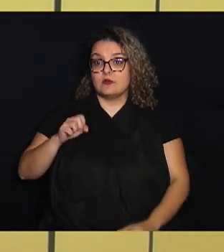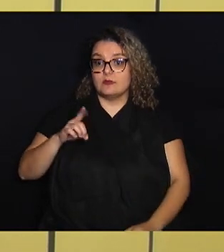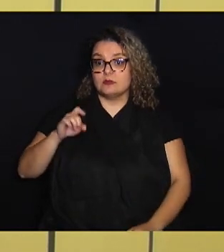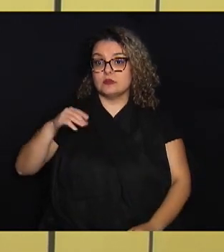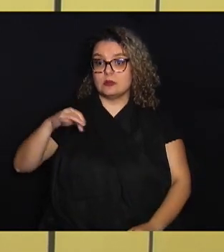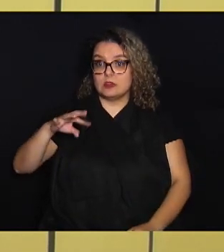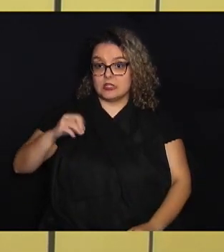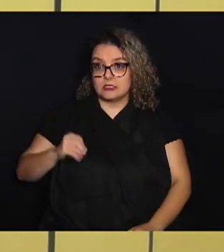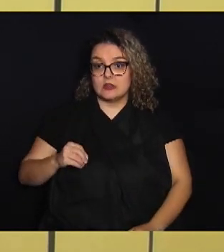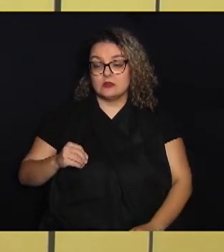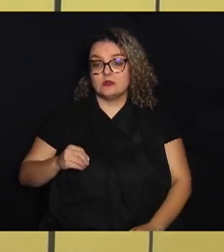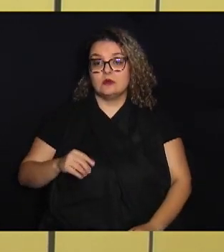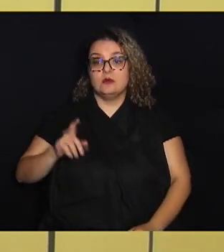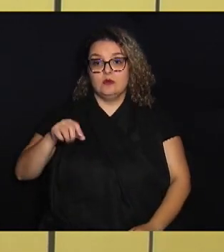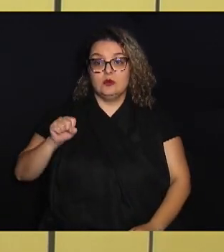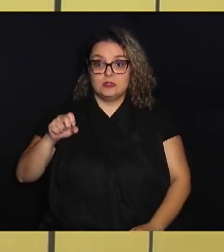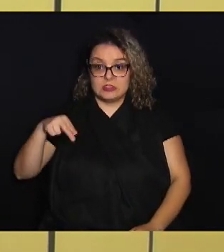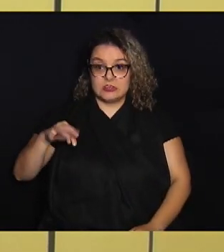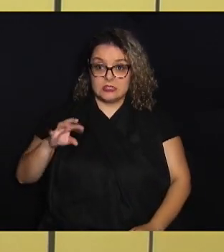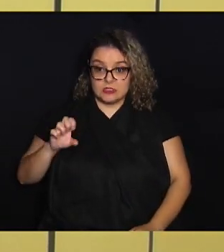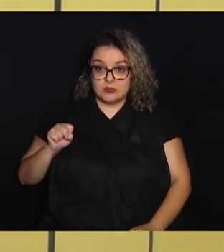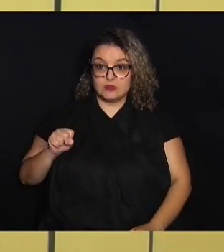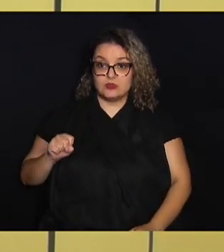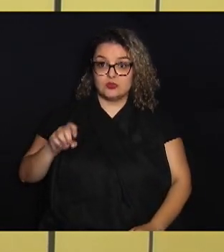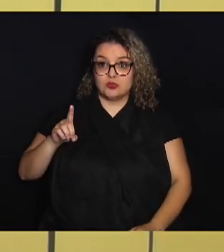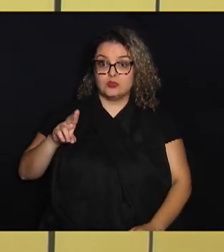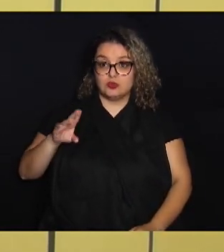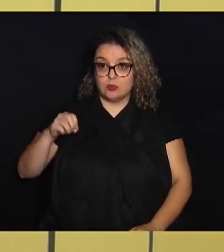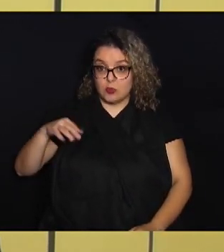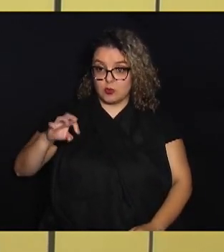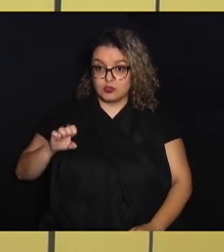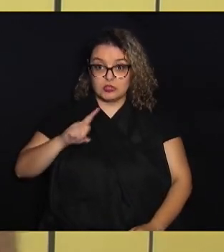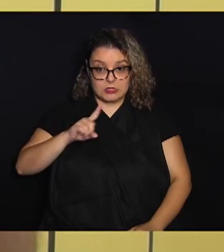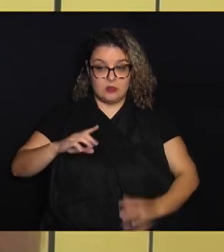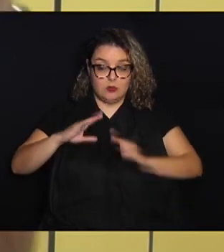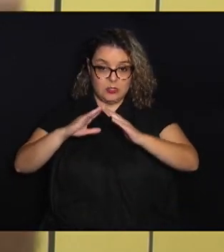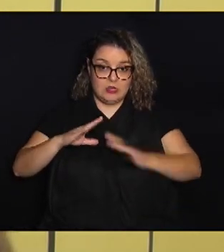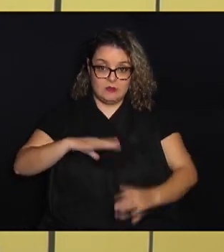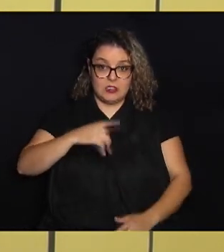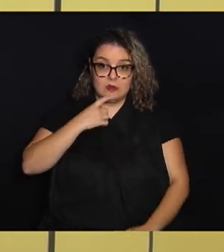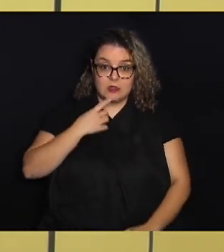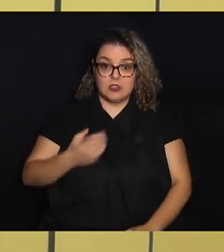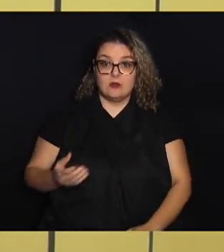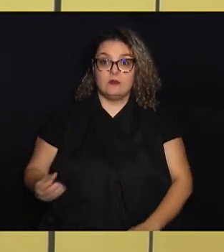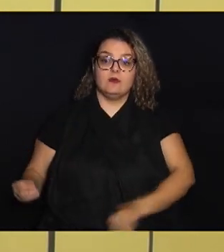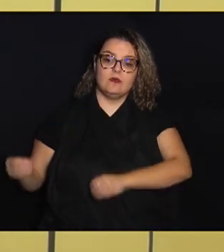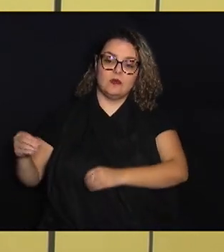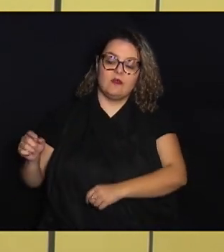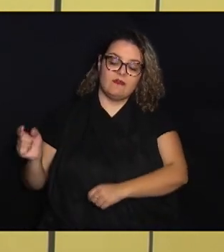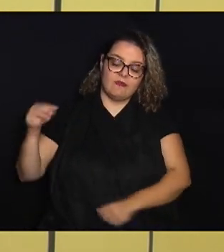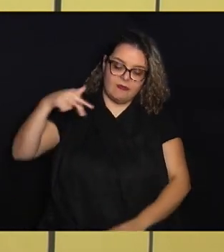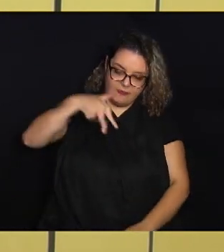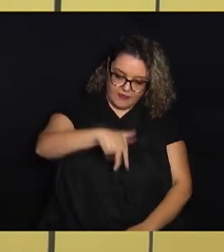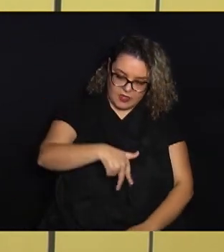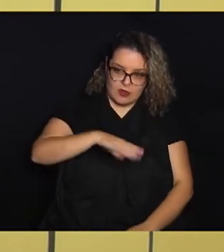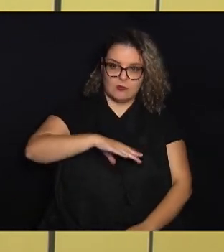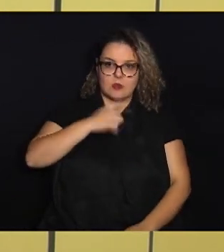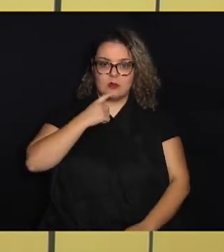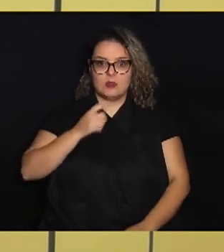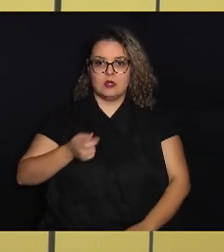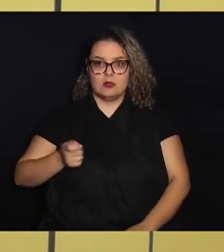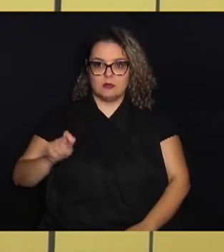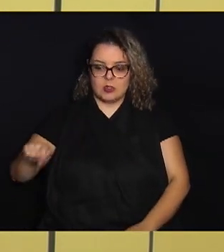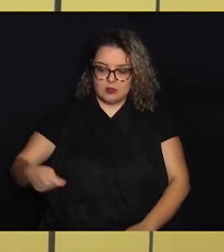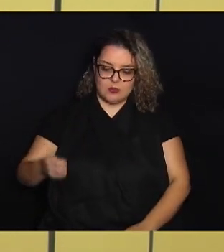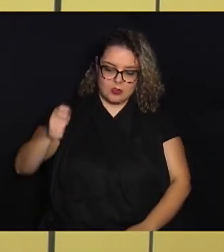Carlos Gomes. Foi o Santos Dumont, que já não morava mais em Campinas, esteve em Campinas quando foi iniciar a construção daquele monumento túmulo, pegou a